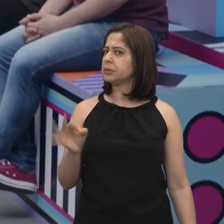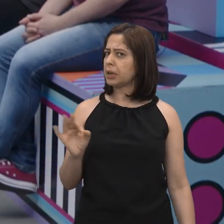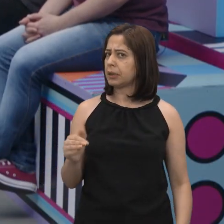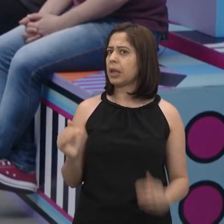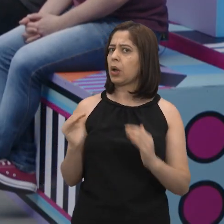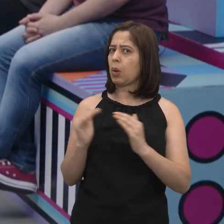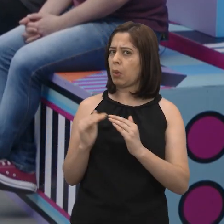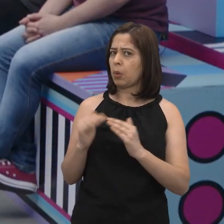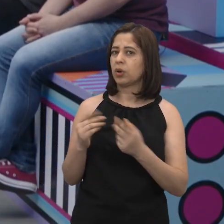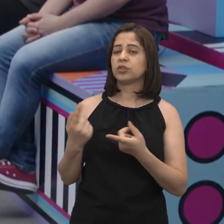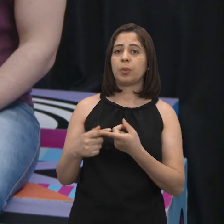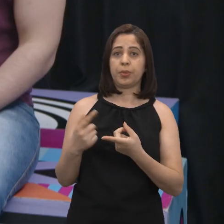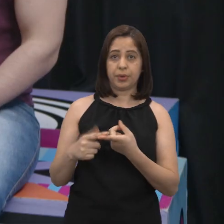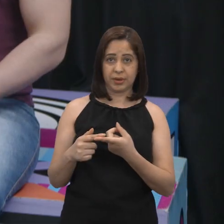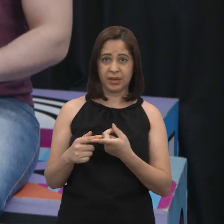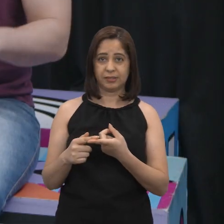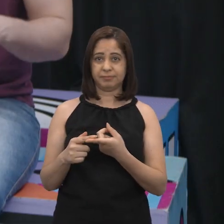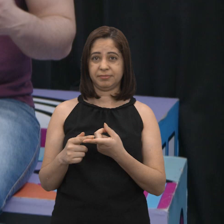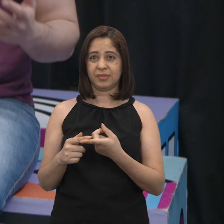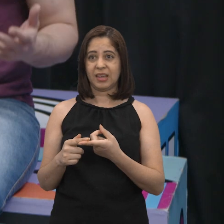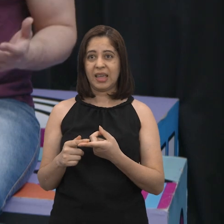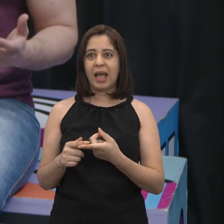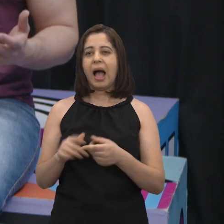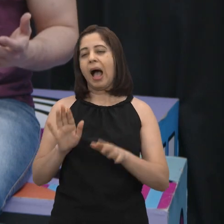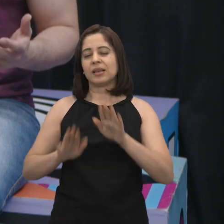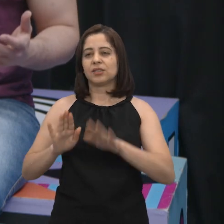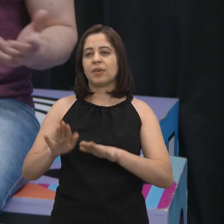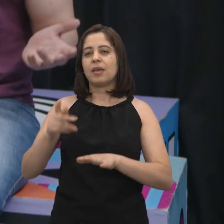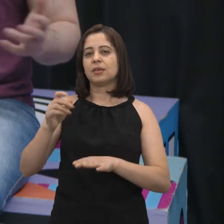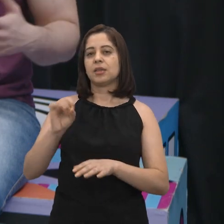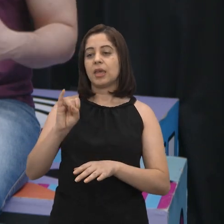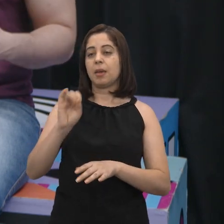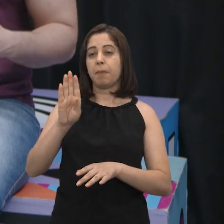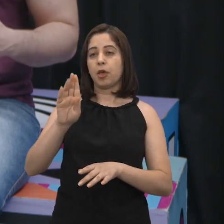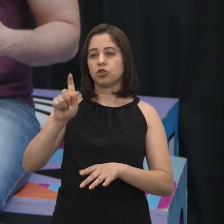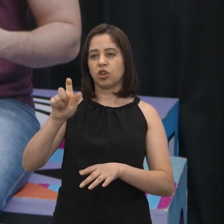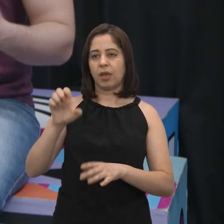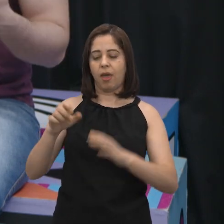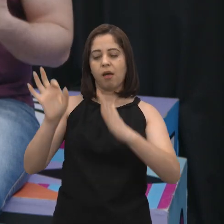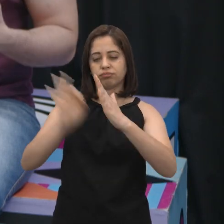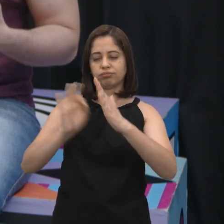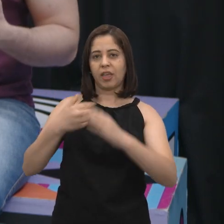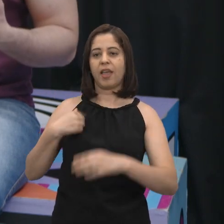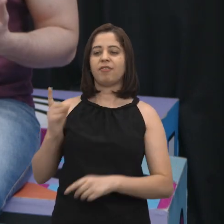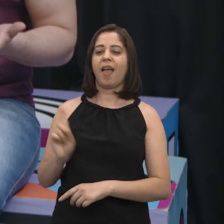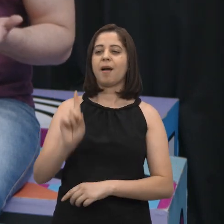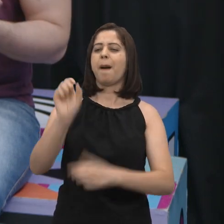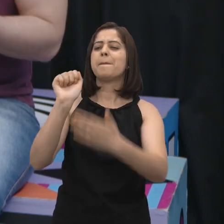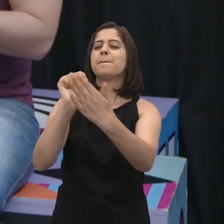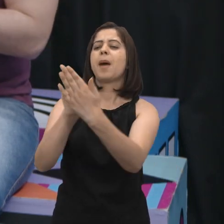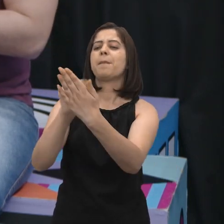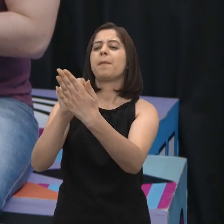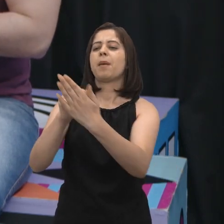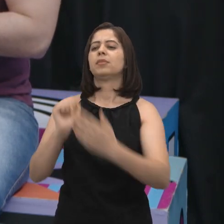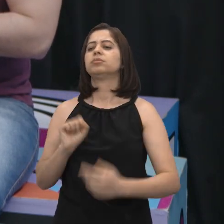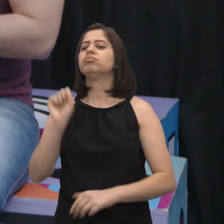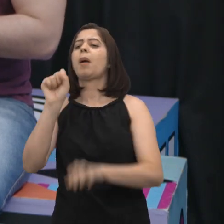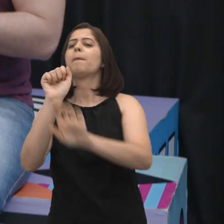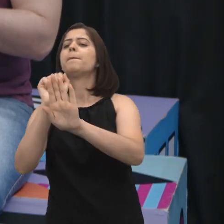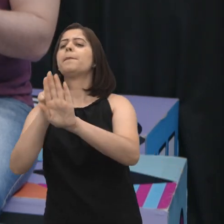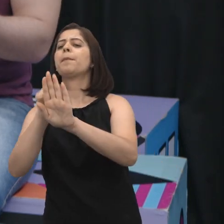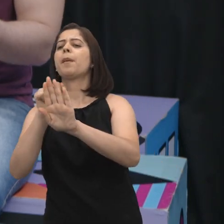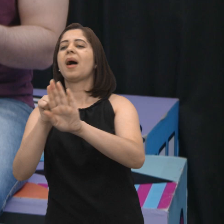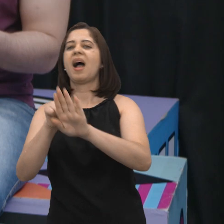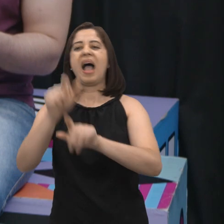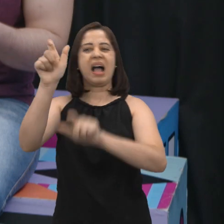gente pode pensar de repente, porque quando acontece, né, do IBGE estar aí passando de porta em porta, coletando os dados, tem até aquela dificuldade de muita gente